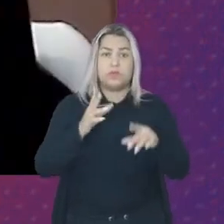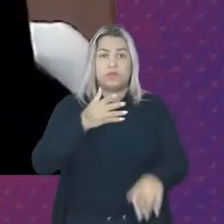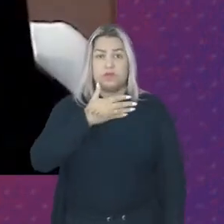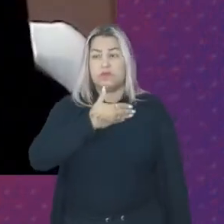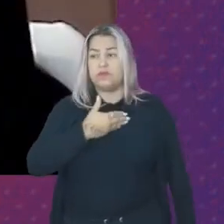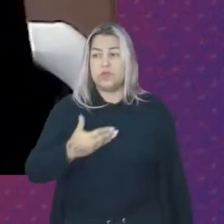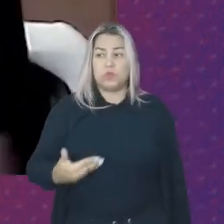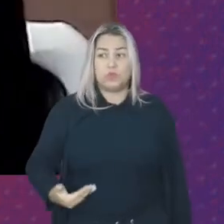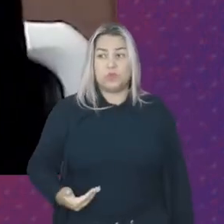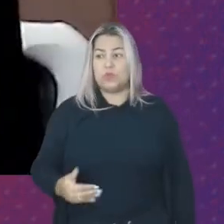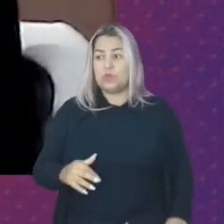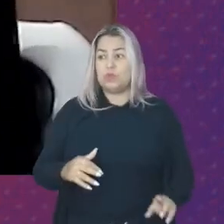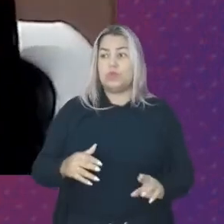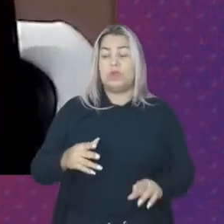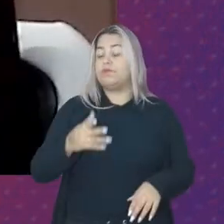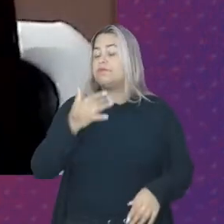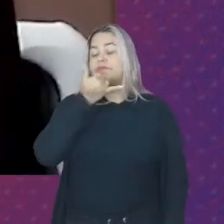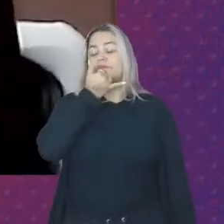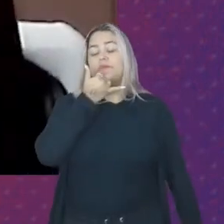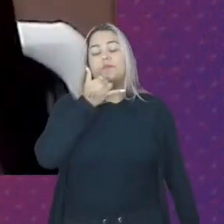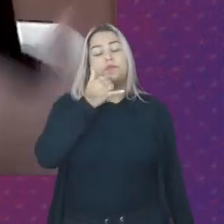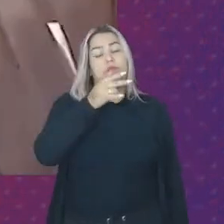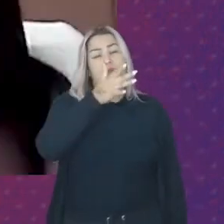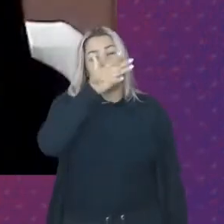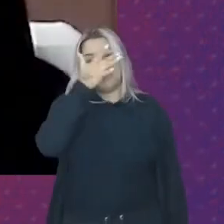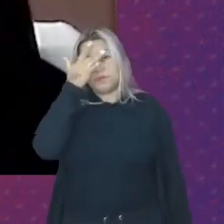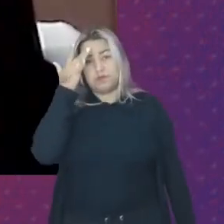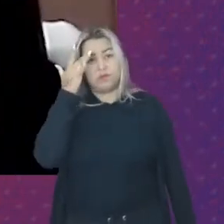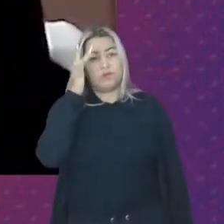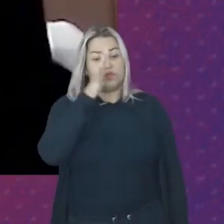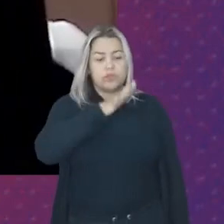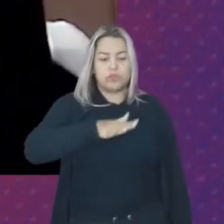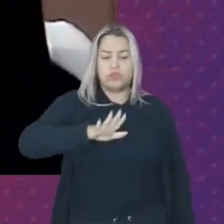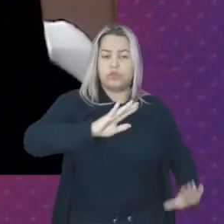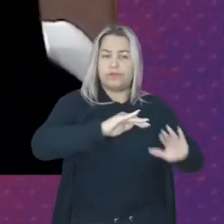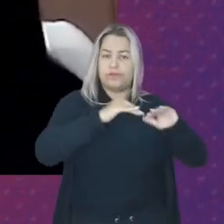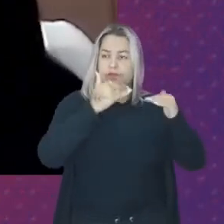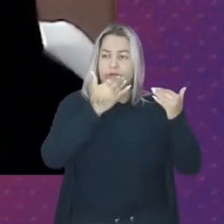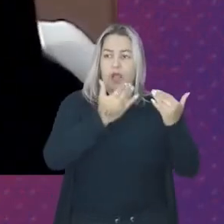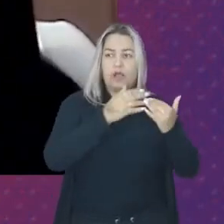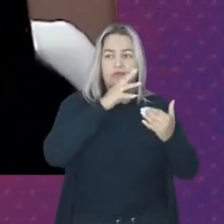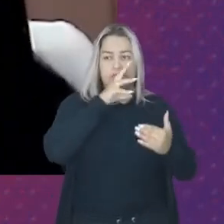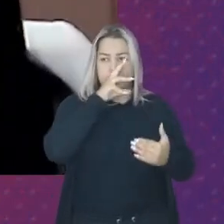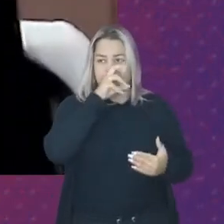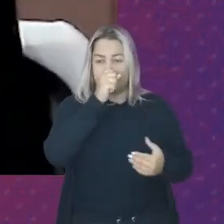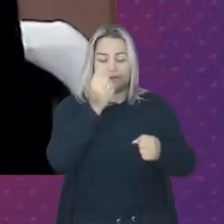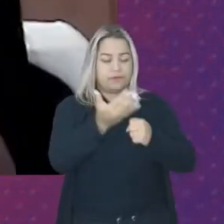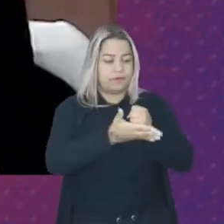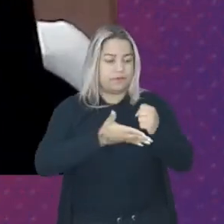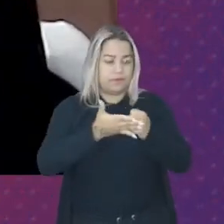públicos diversos e não conseguir criar uma comunidade forte, que é